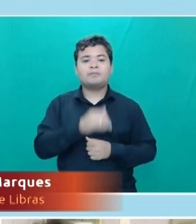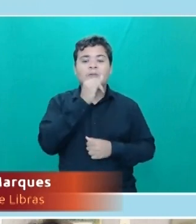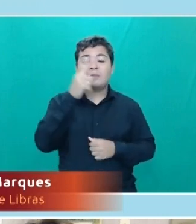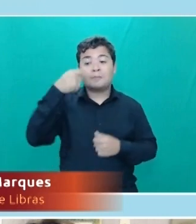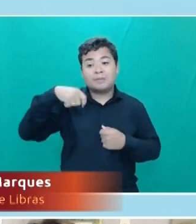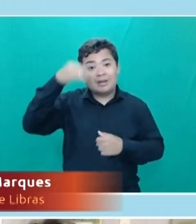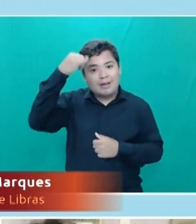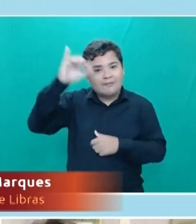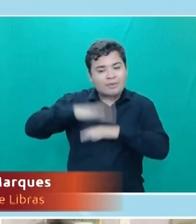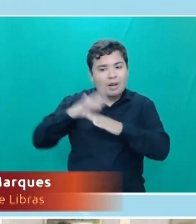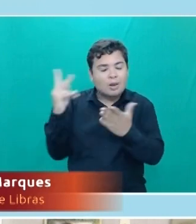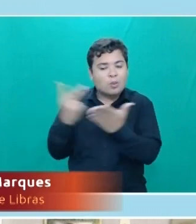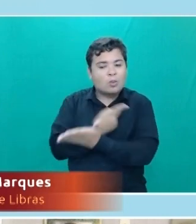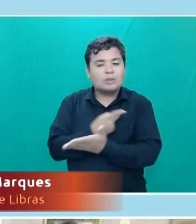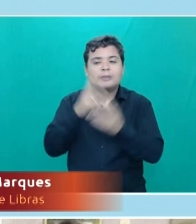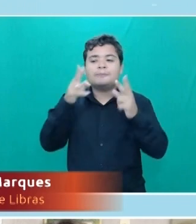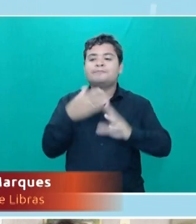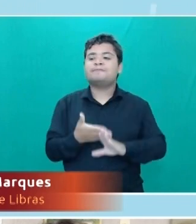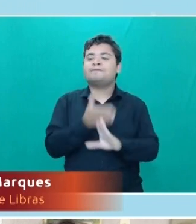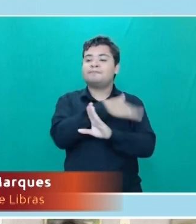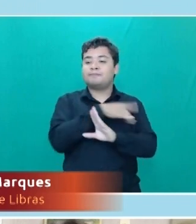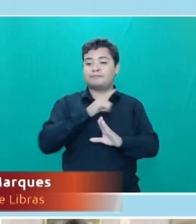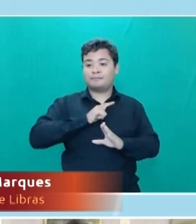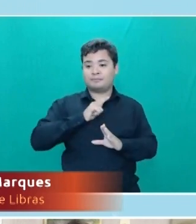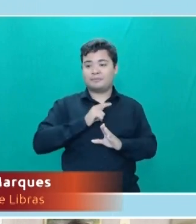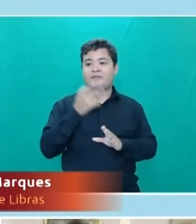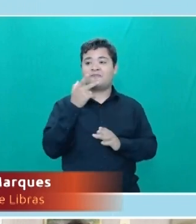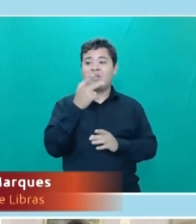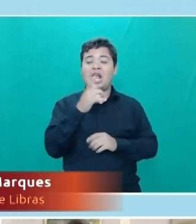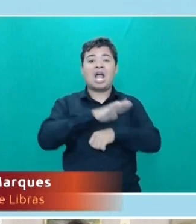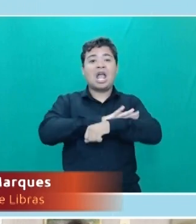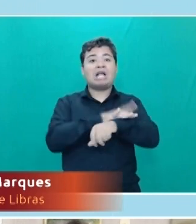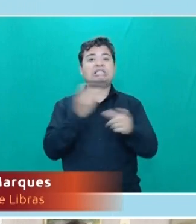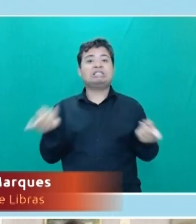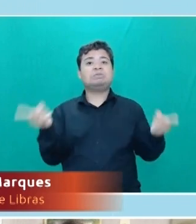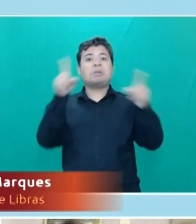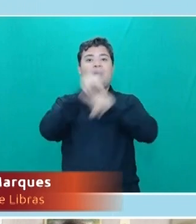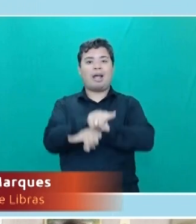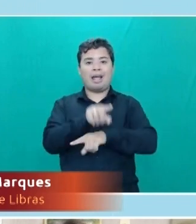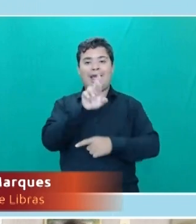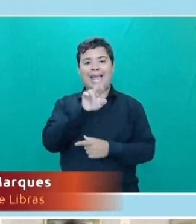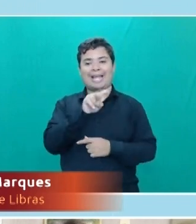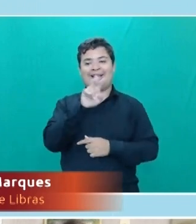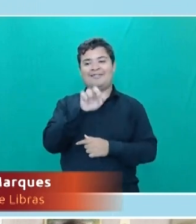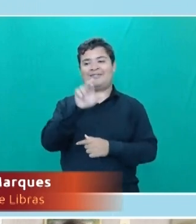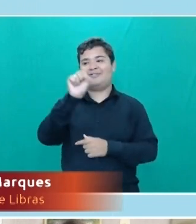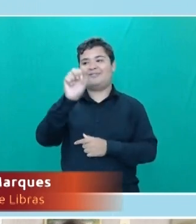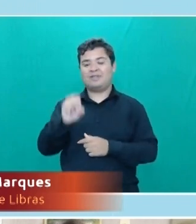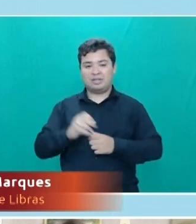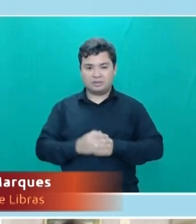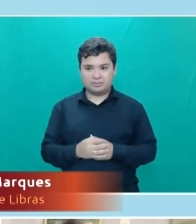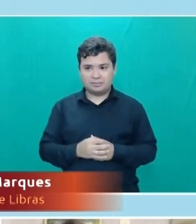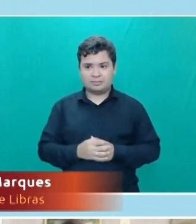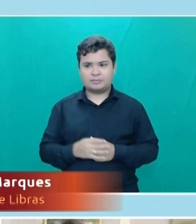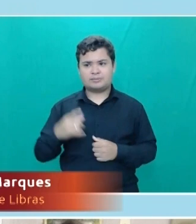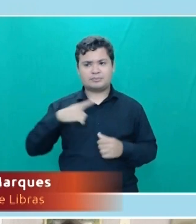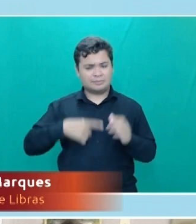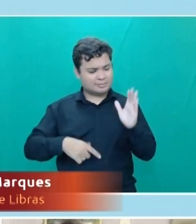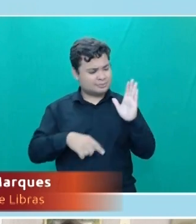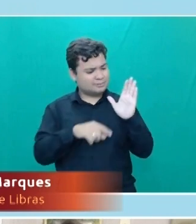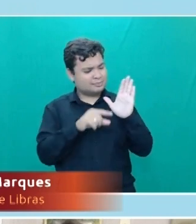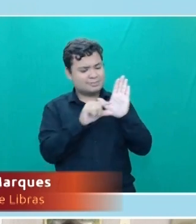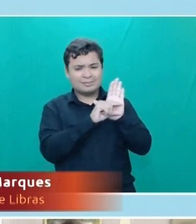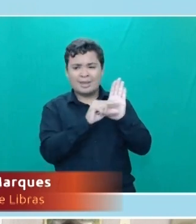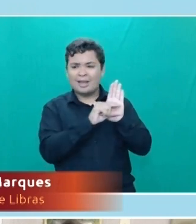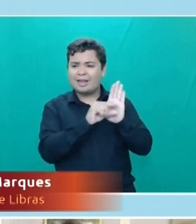aquela, muitas vezes trazida, de racismo reverso, trouxe como um dos pontos uma norma interpretativa que,